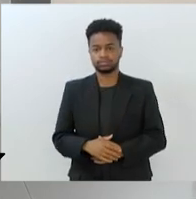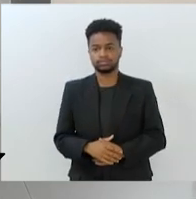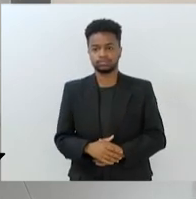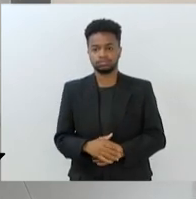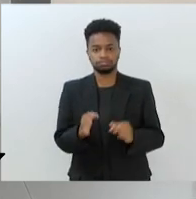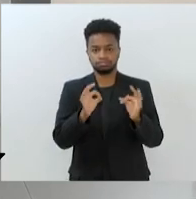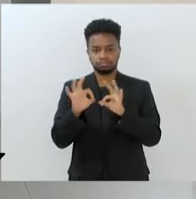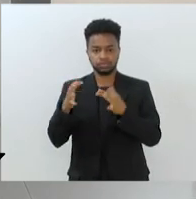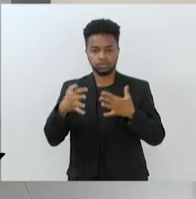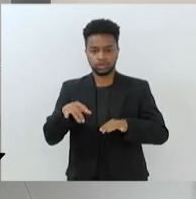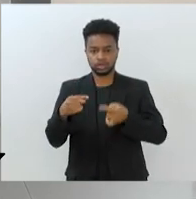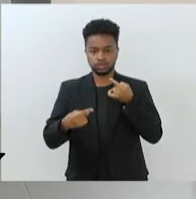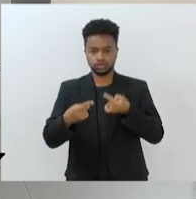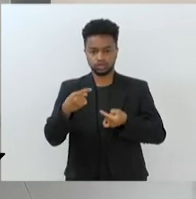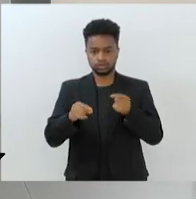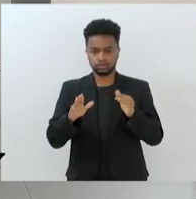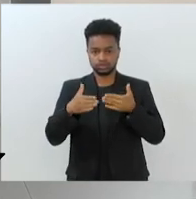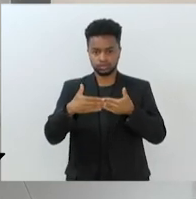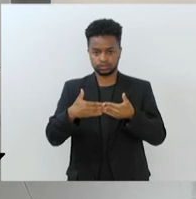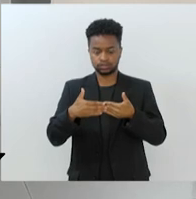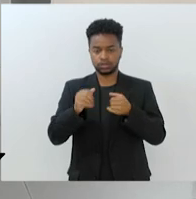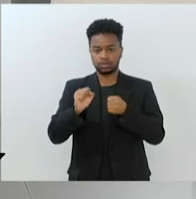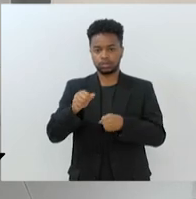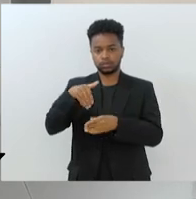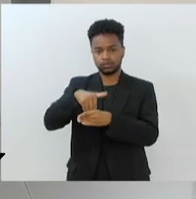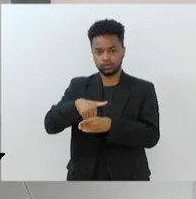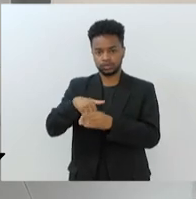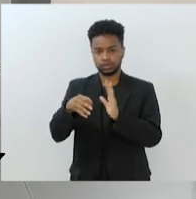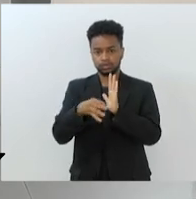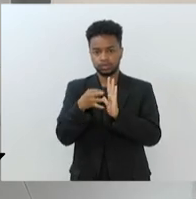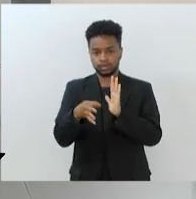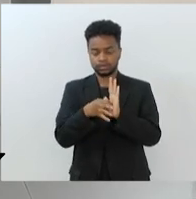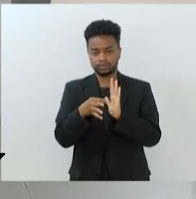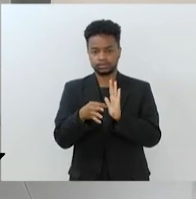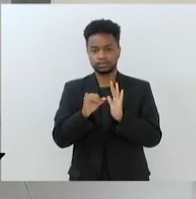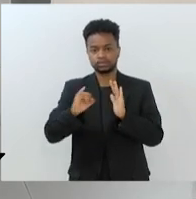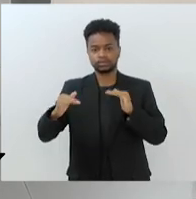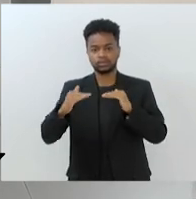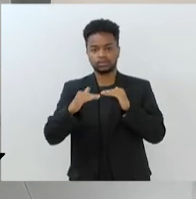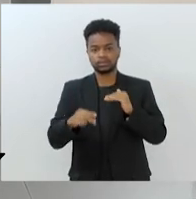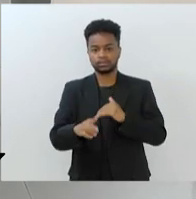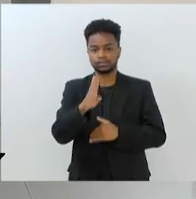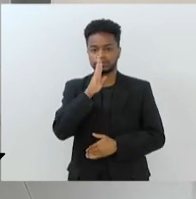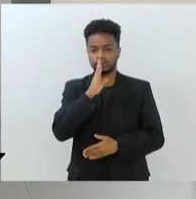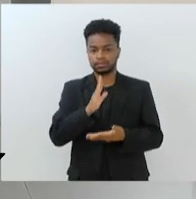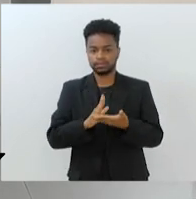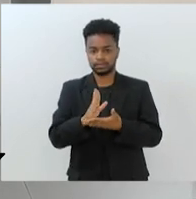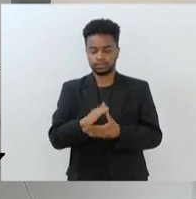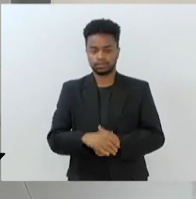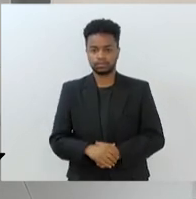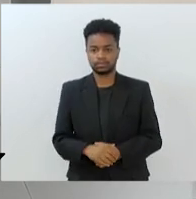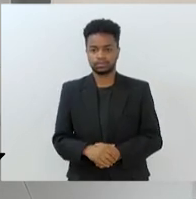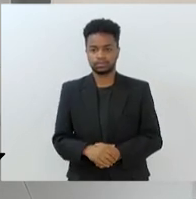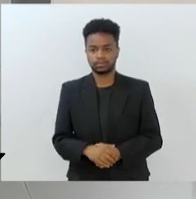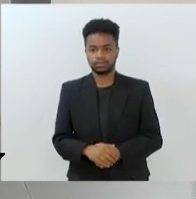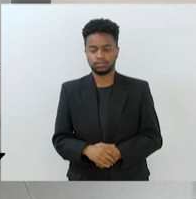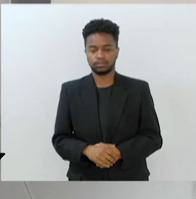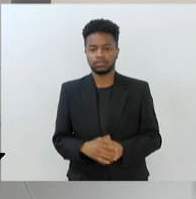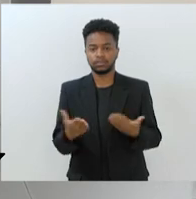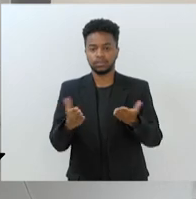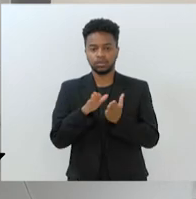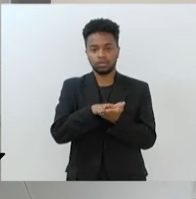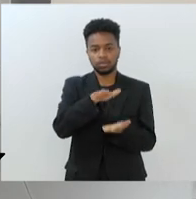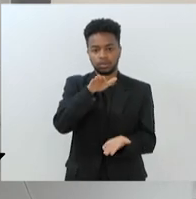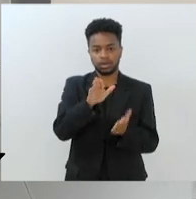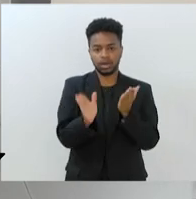Não havendo quem queira discutir, encerrada a discussão, em votação os pareceres, senhores que aprovam, permaneçam como estão, aprovado. Passemos ao bloco